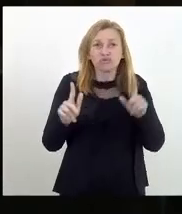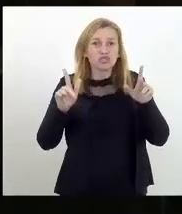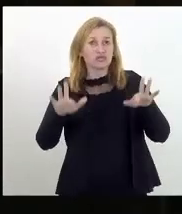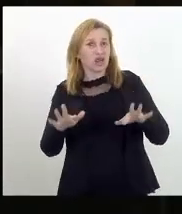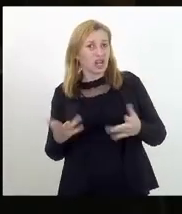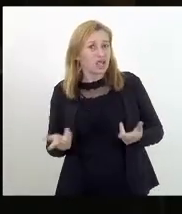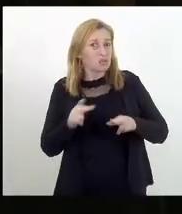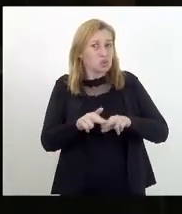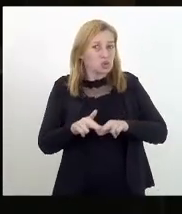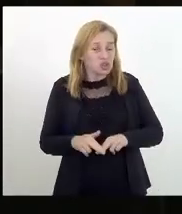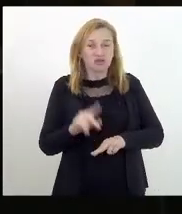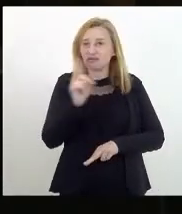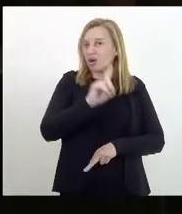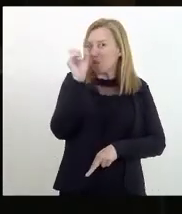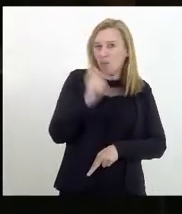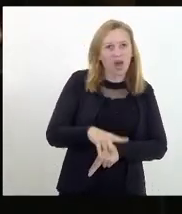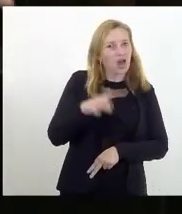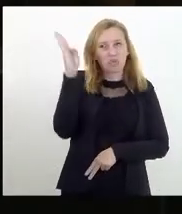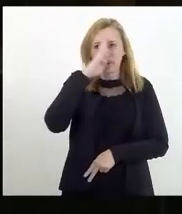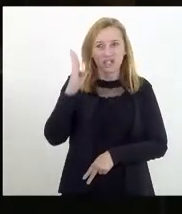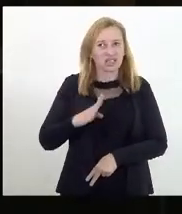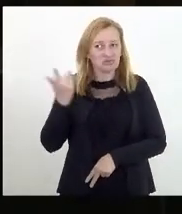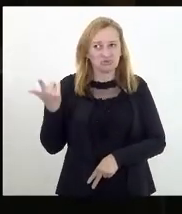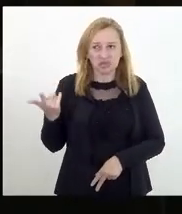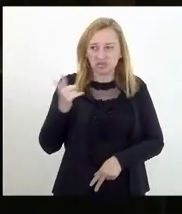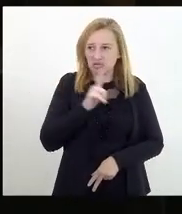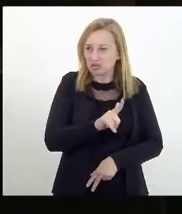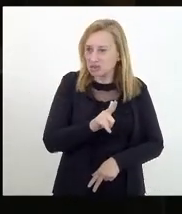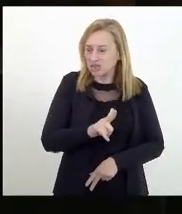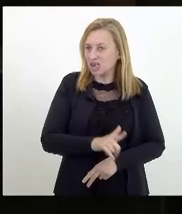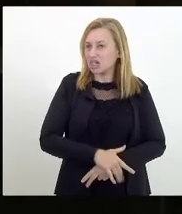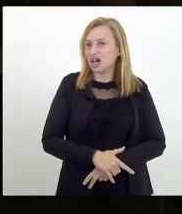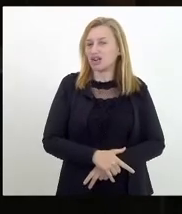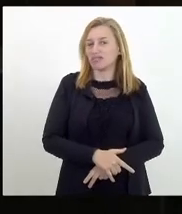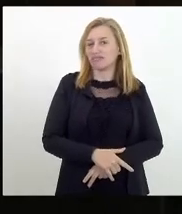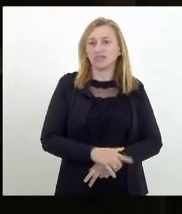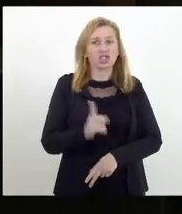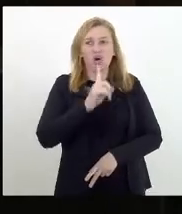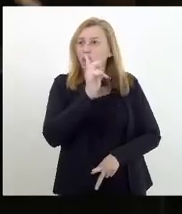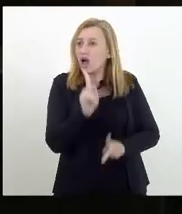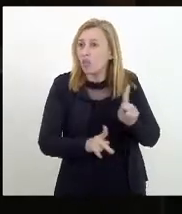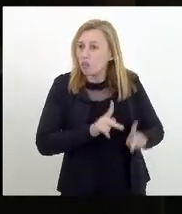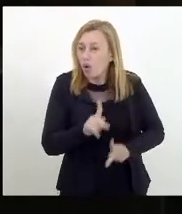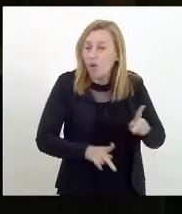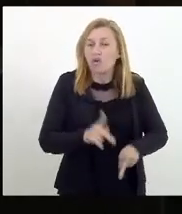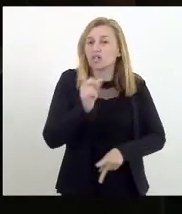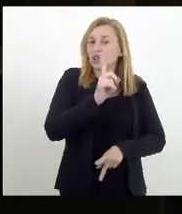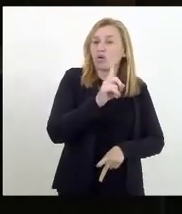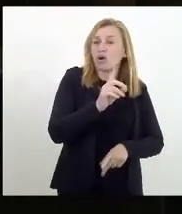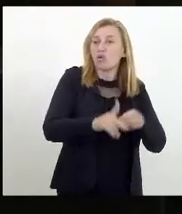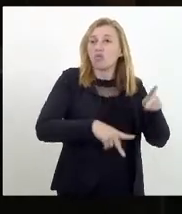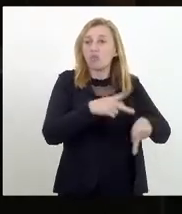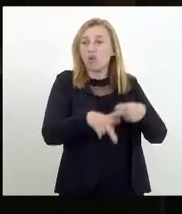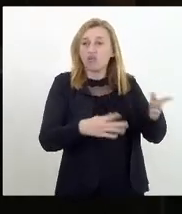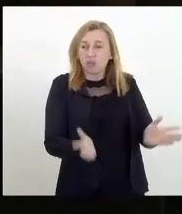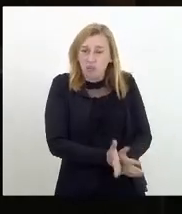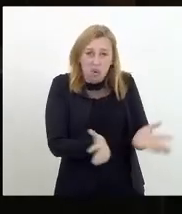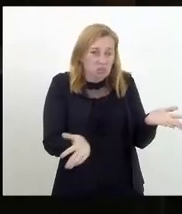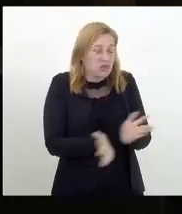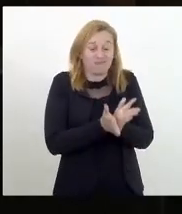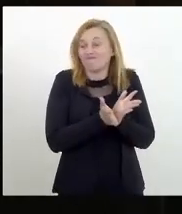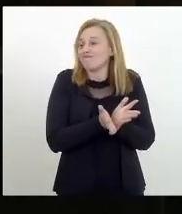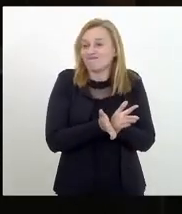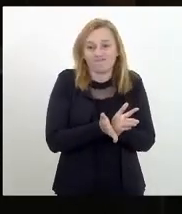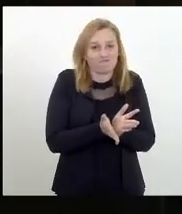não é o Brasil que ganhará com isso não é o povo não é a população mais pobre